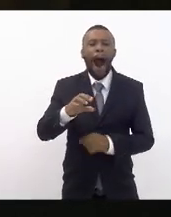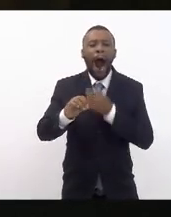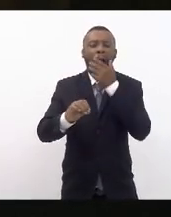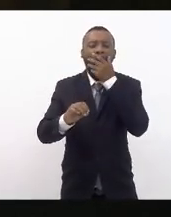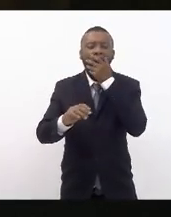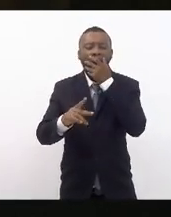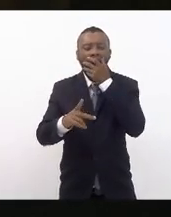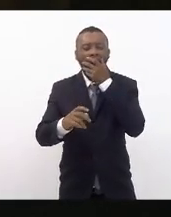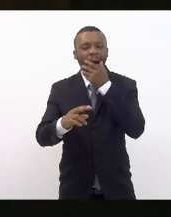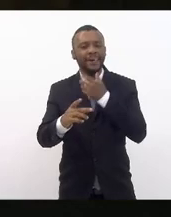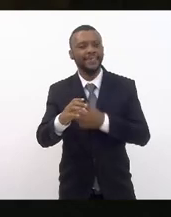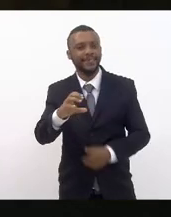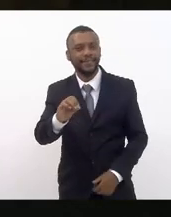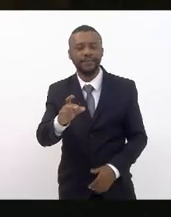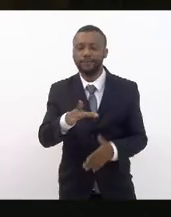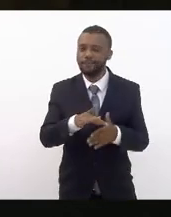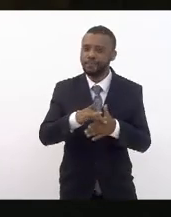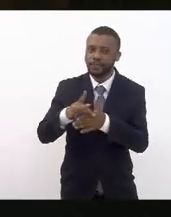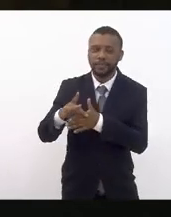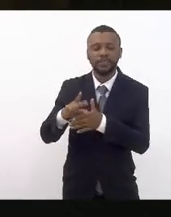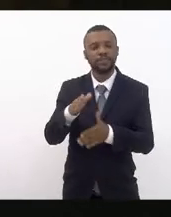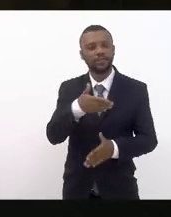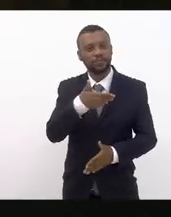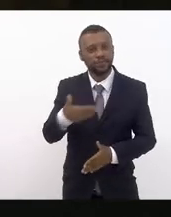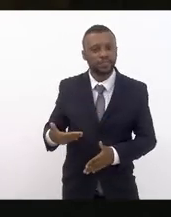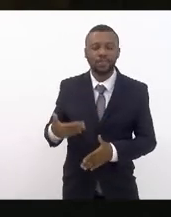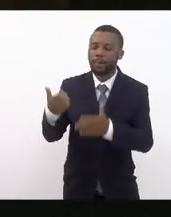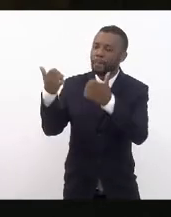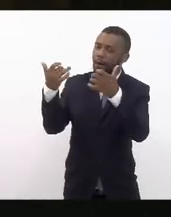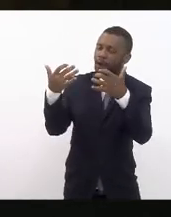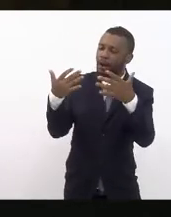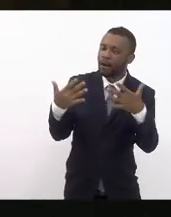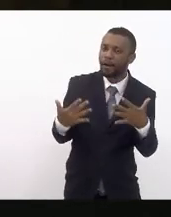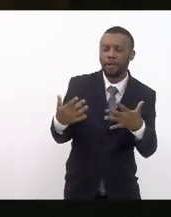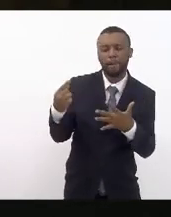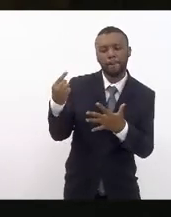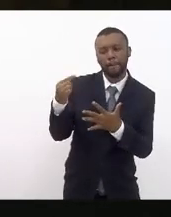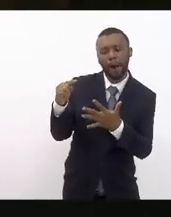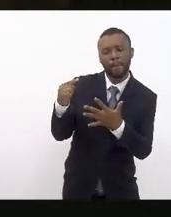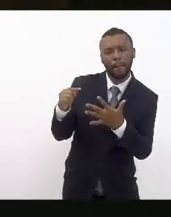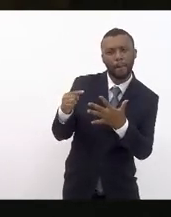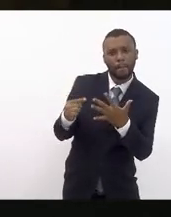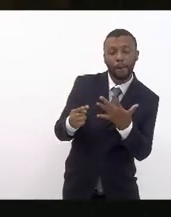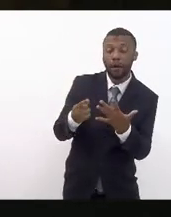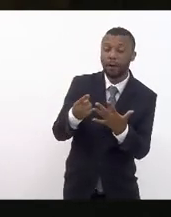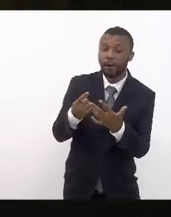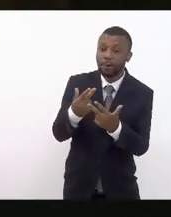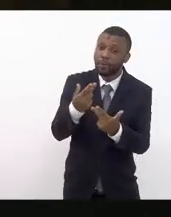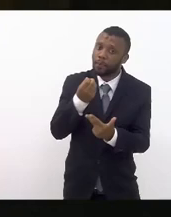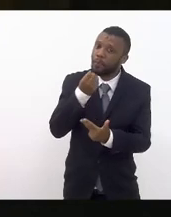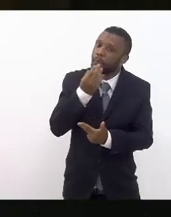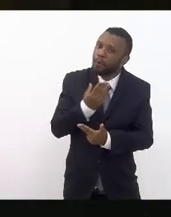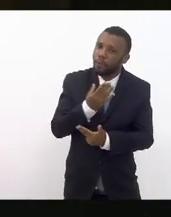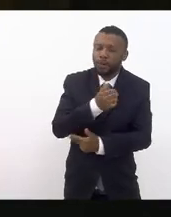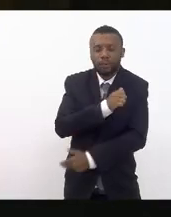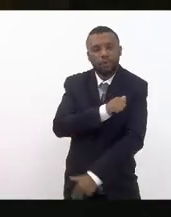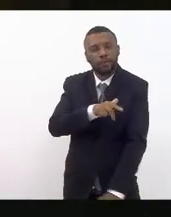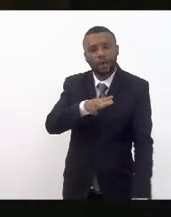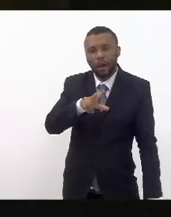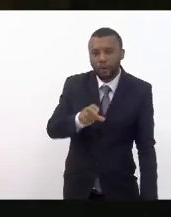do governo, relatando os benefícios que os alunos e também o